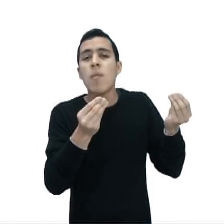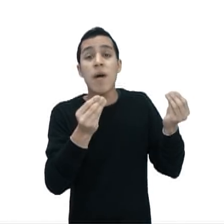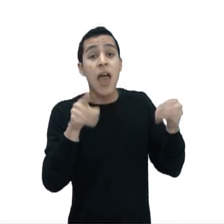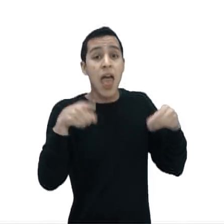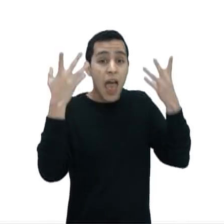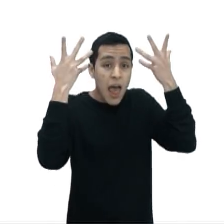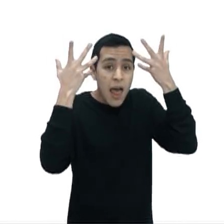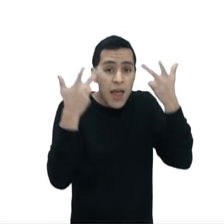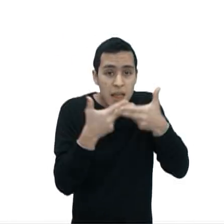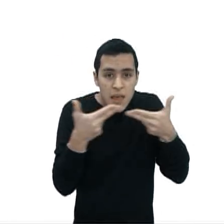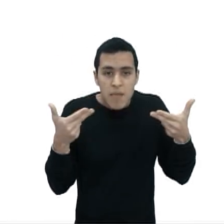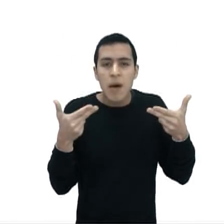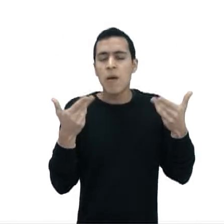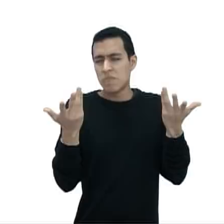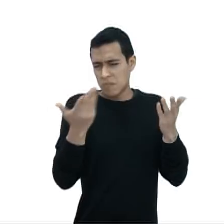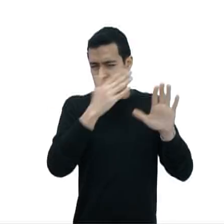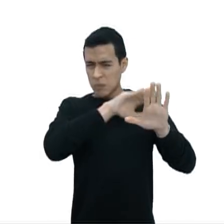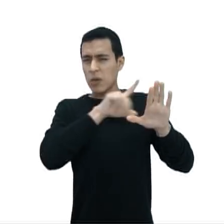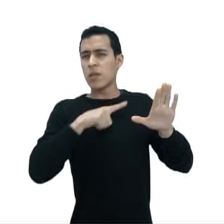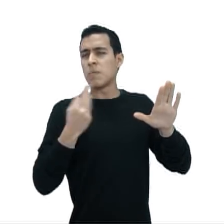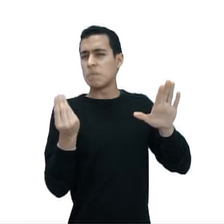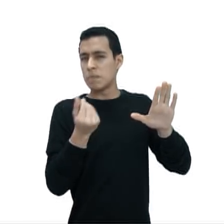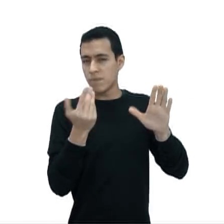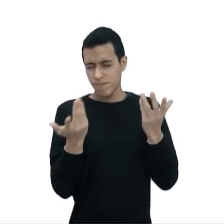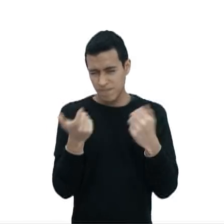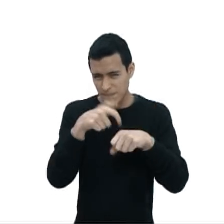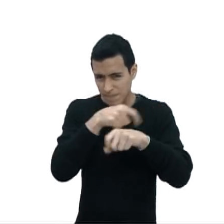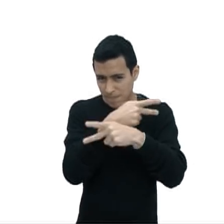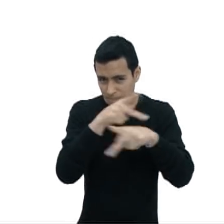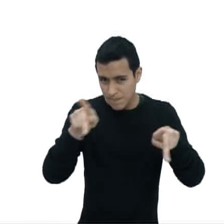e uma moral. Um tempo para vocês acertarem essa?